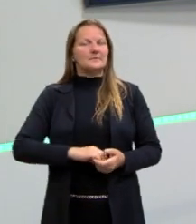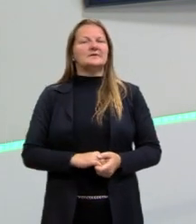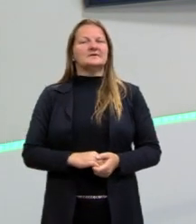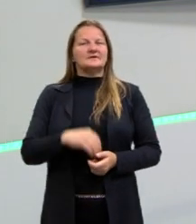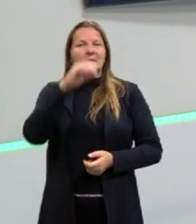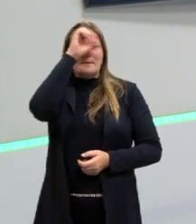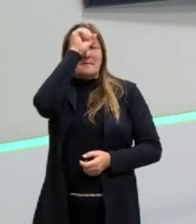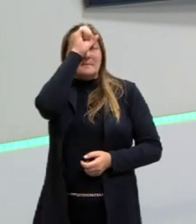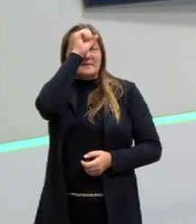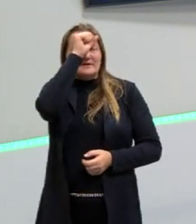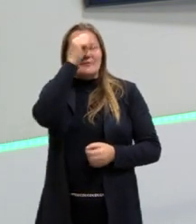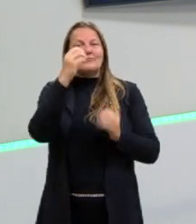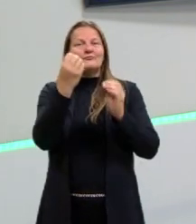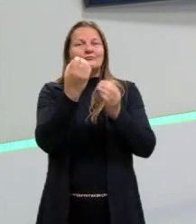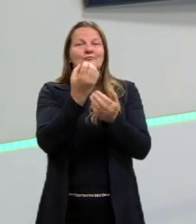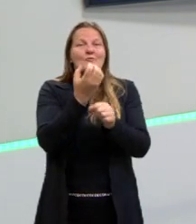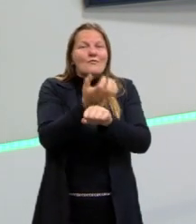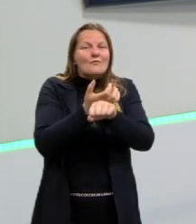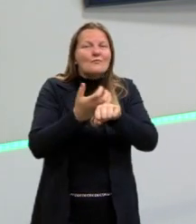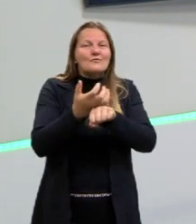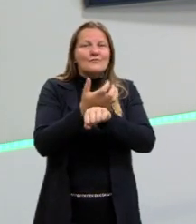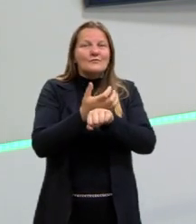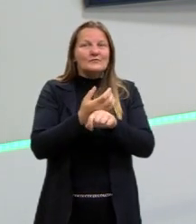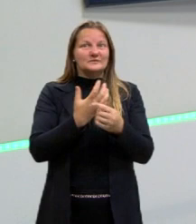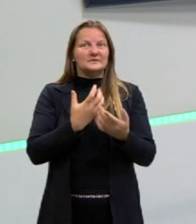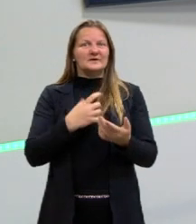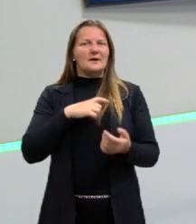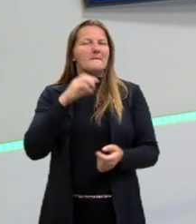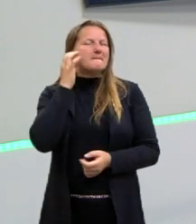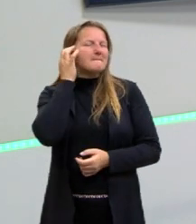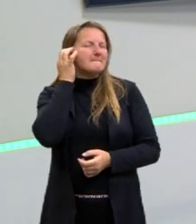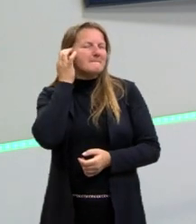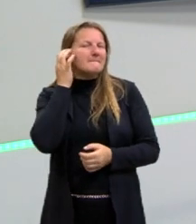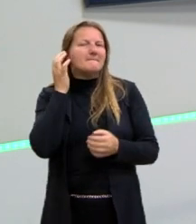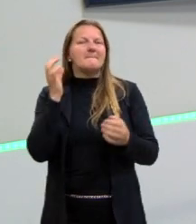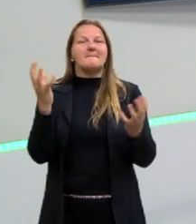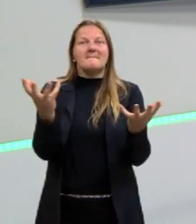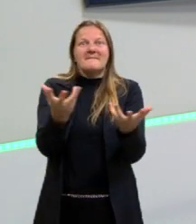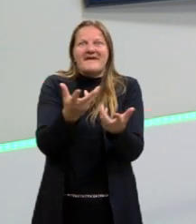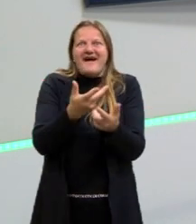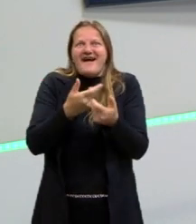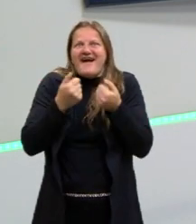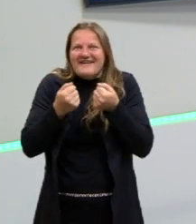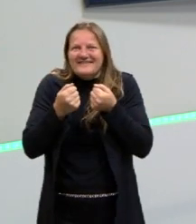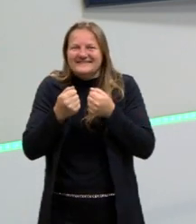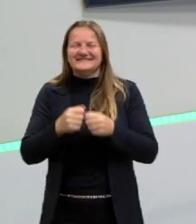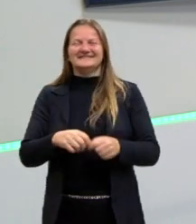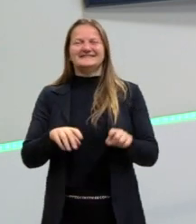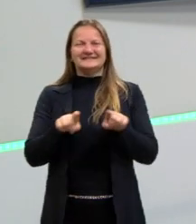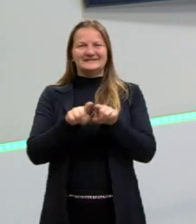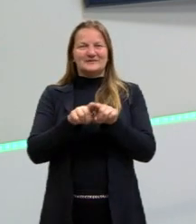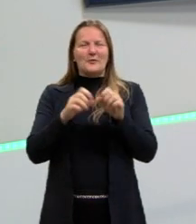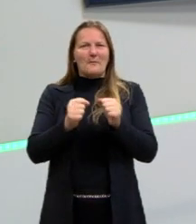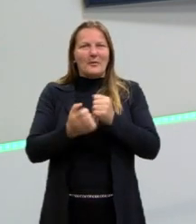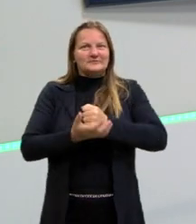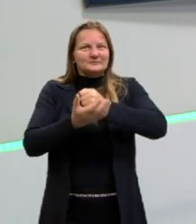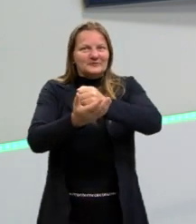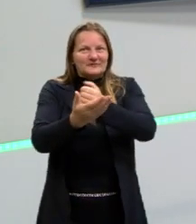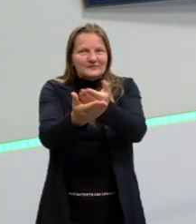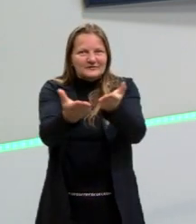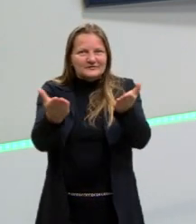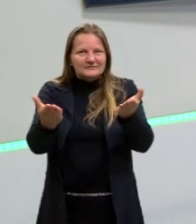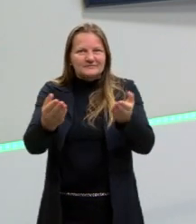aprendeu aqui nesse componente curricular, maravilhoso, melhor componente que tem, e como isso pode ajudar vocês